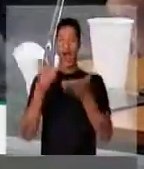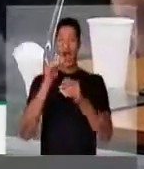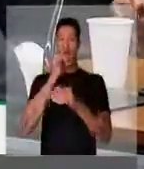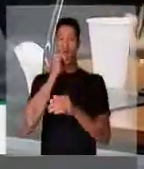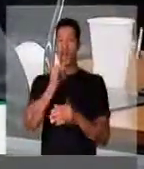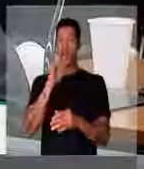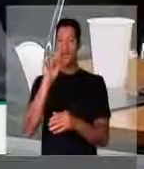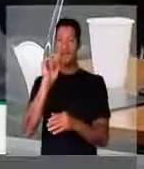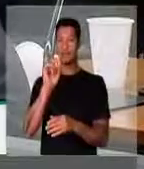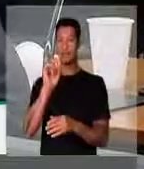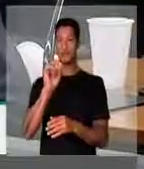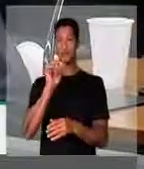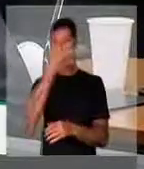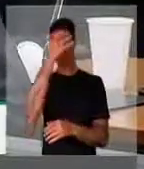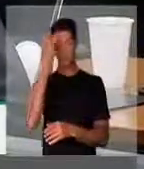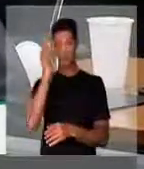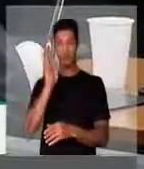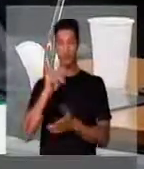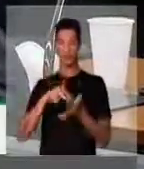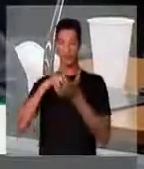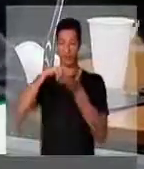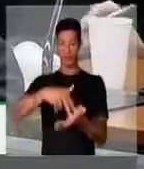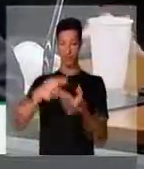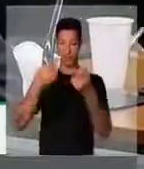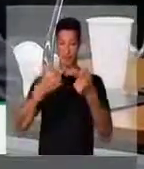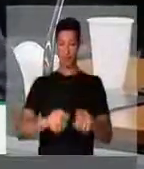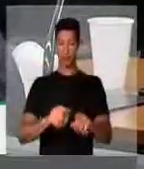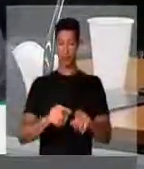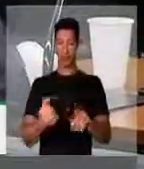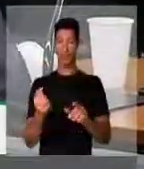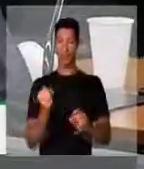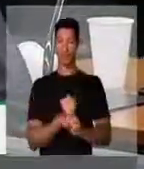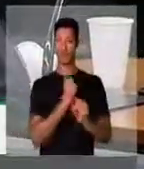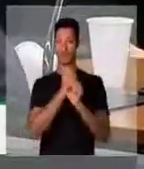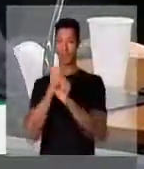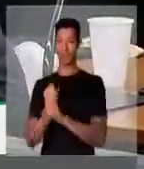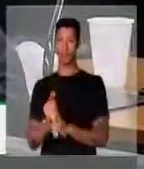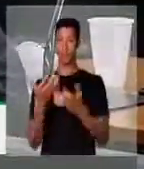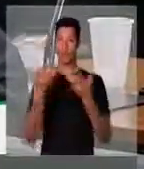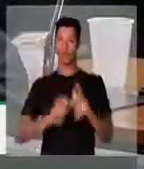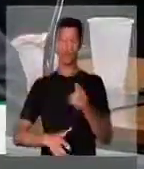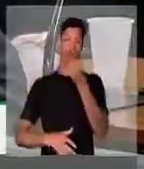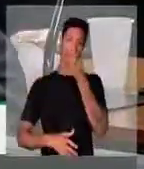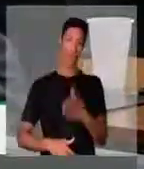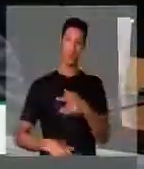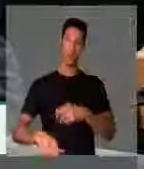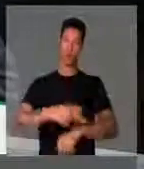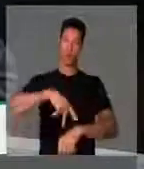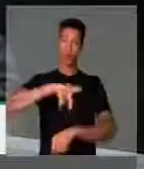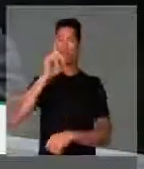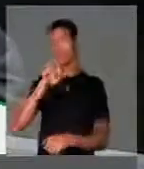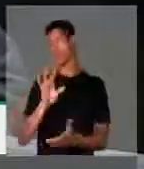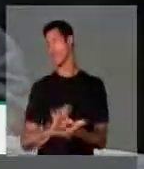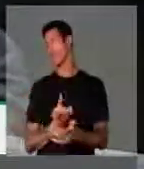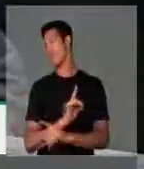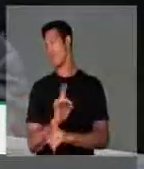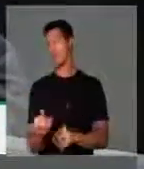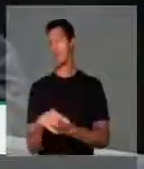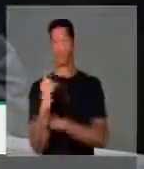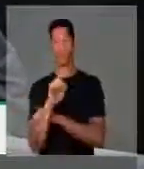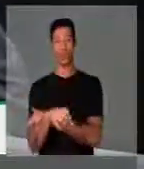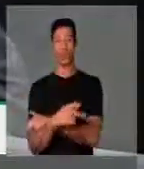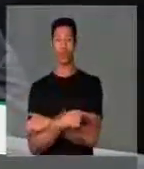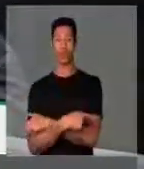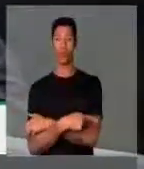vem dizer que aqueles que se posicionam contra a reforma não querem o bem do país. Não é verdade. Não